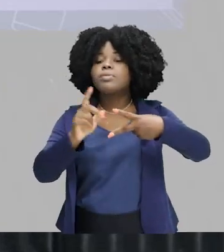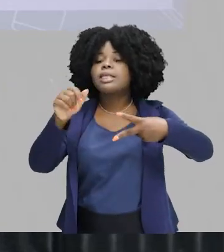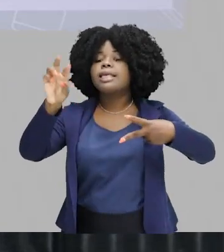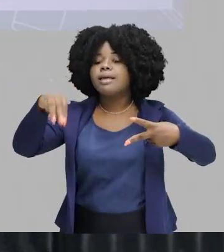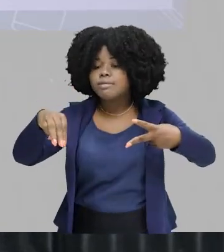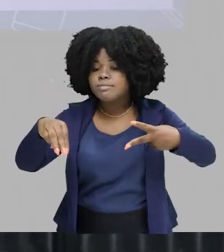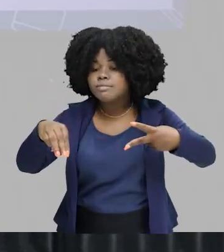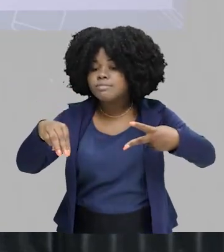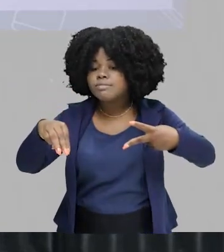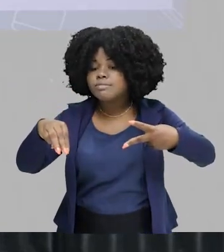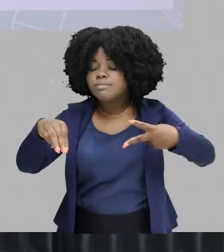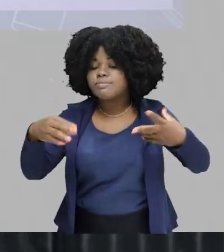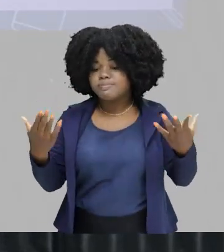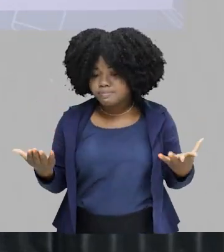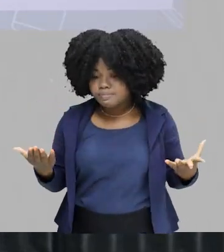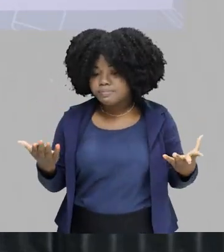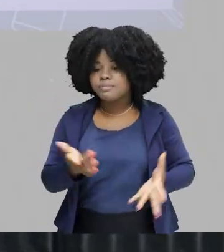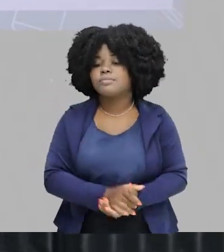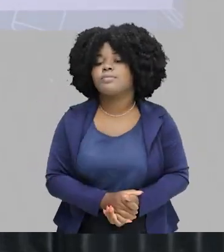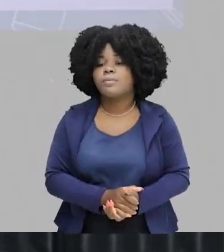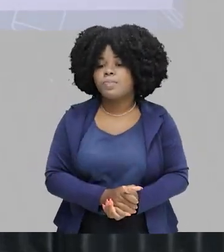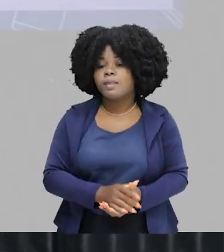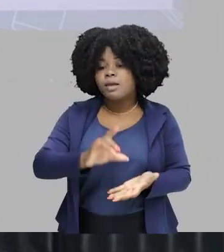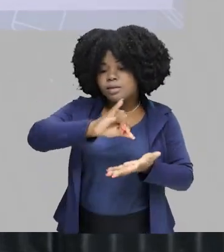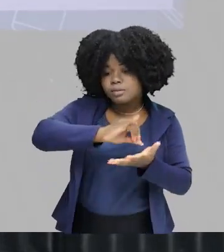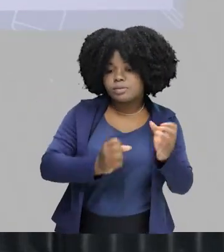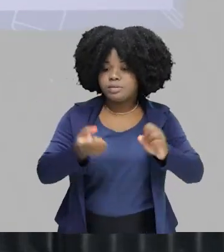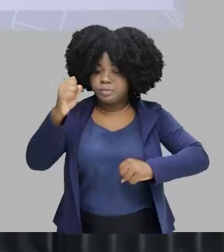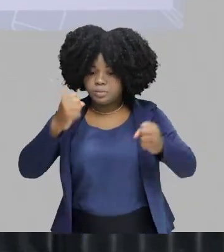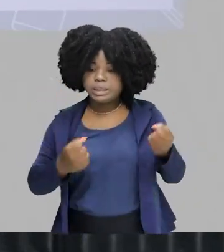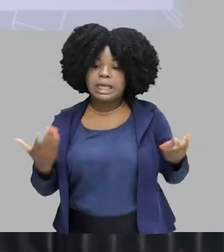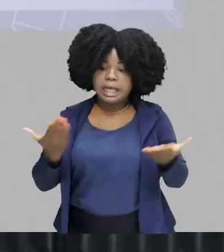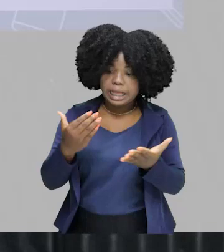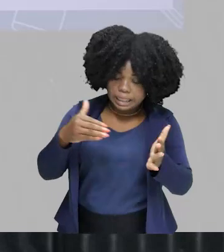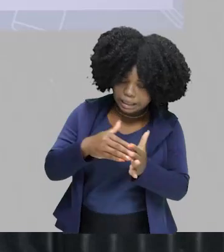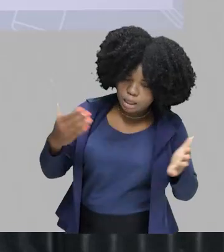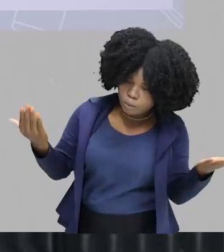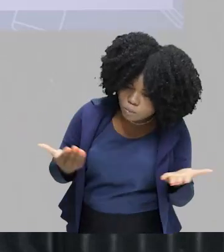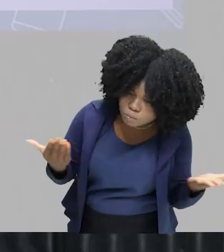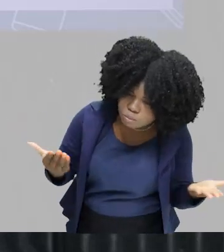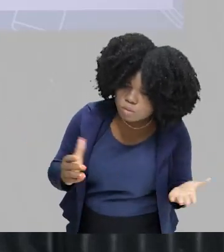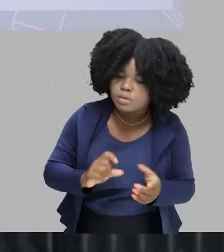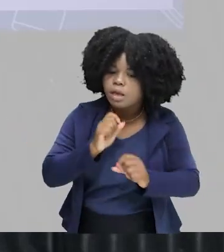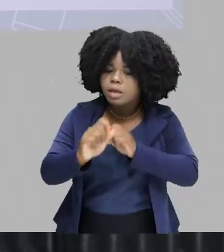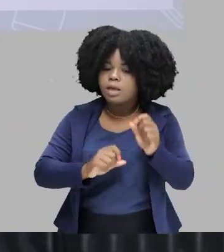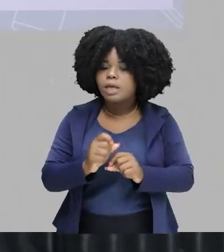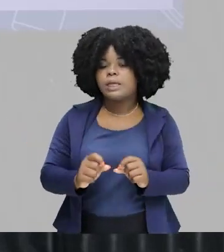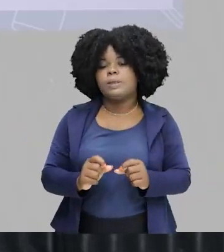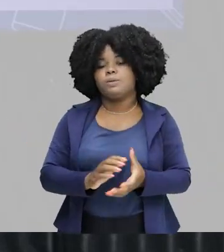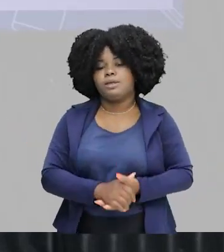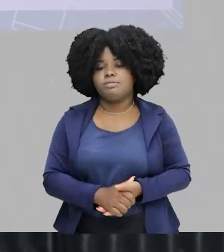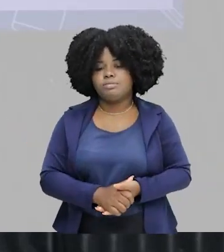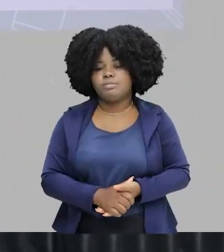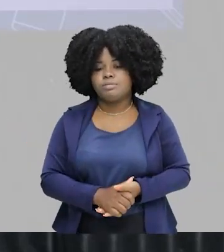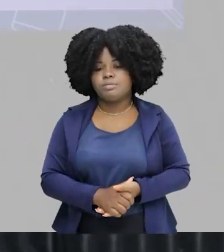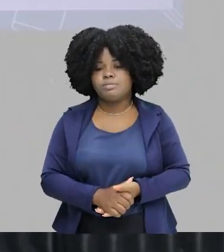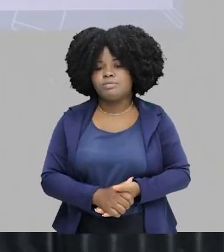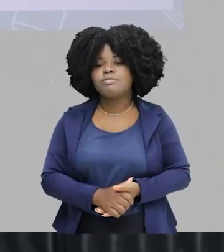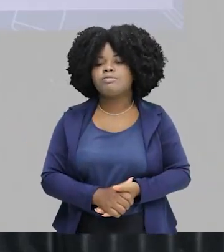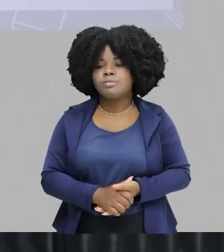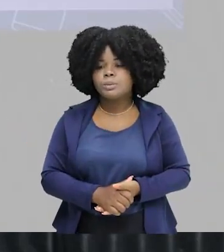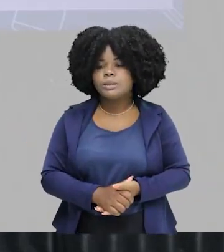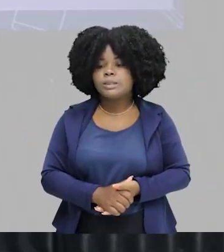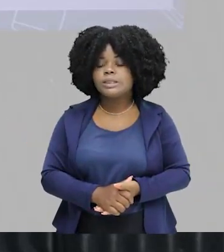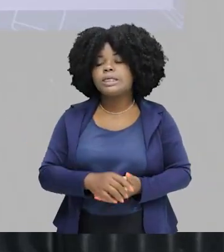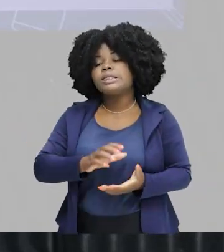no capitalismo, principalmente no capitalismo industrial para hoje, para frente, é a proprietária dos meios de produção. São